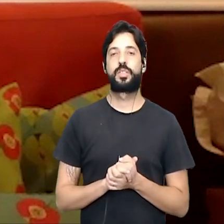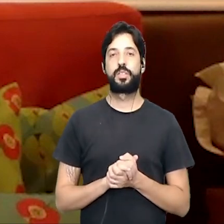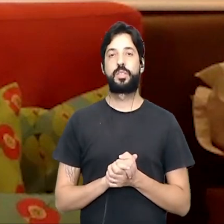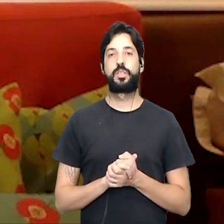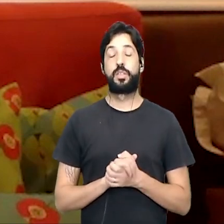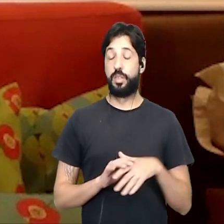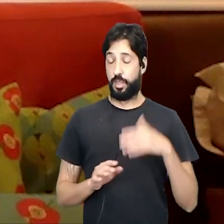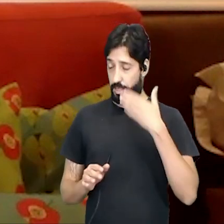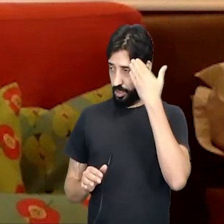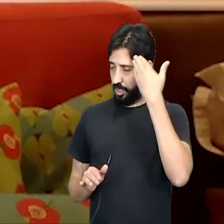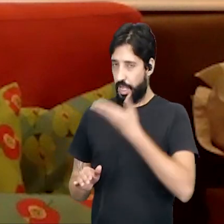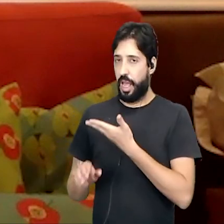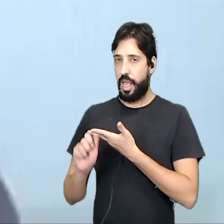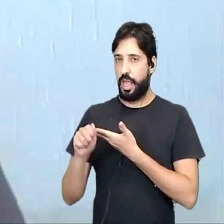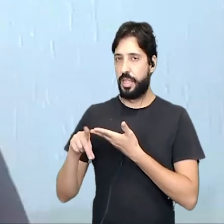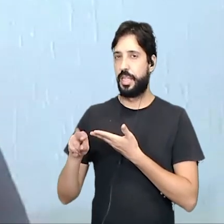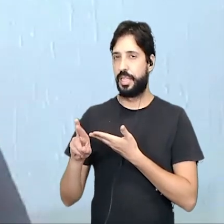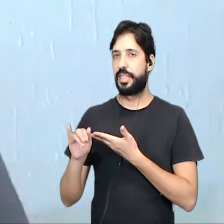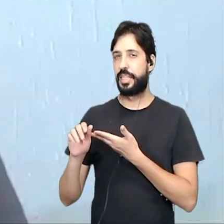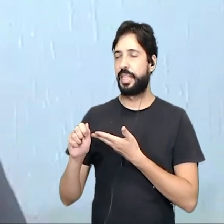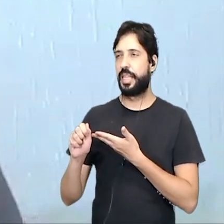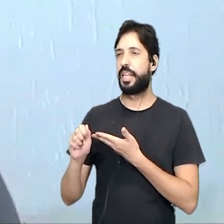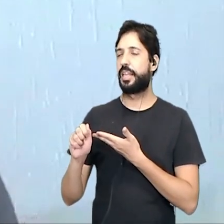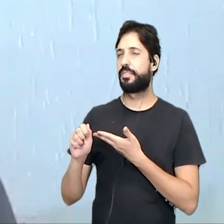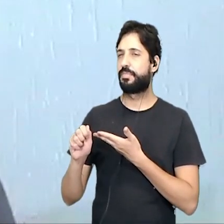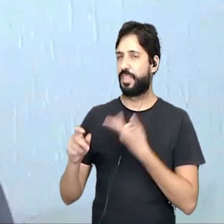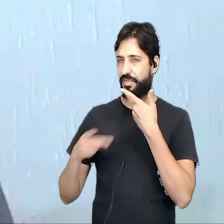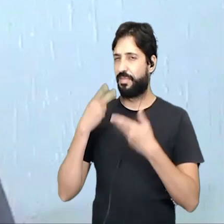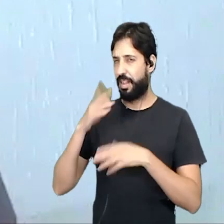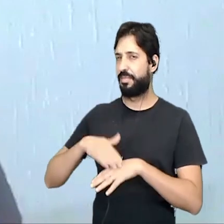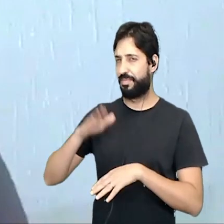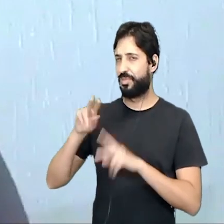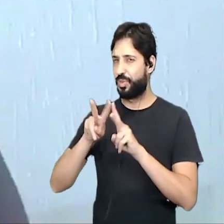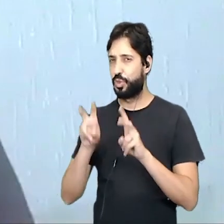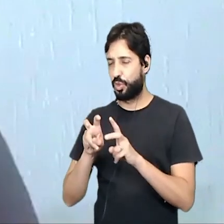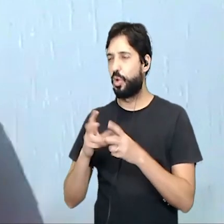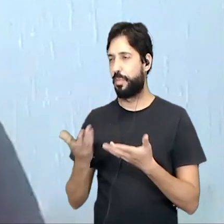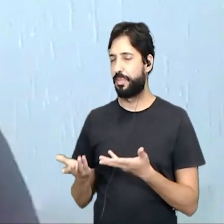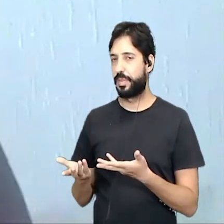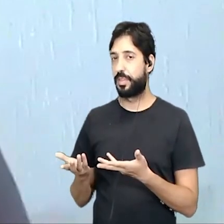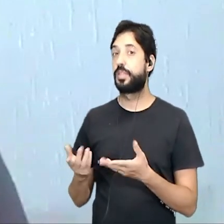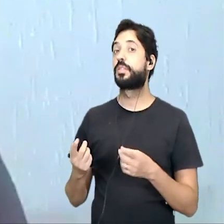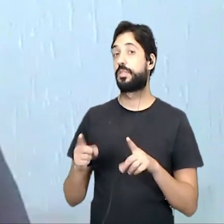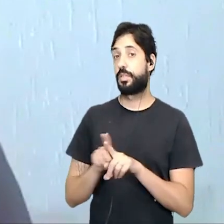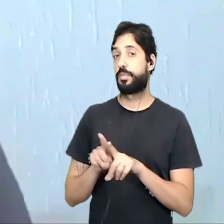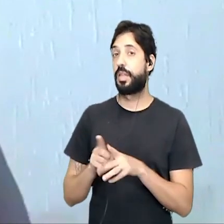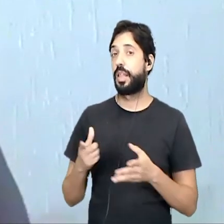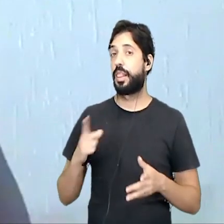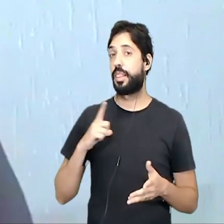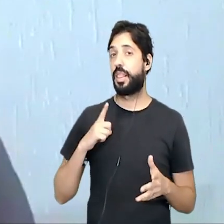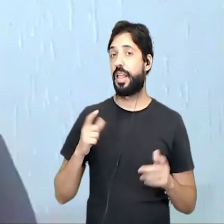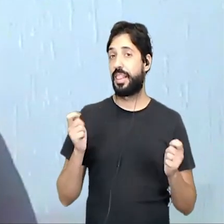pouco sobre isso. Eu sei que a Andrea tem o que dizer sobre isso, além da